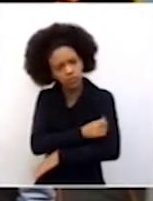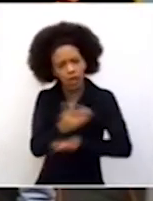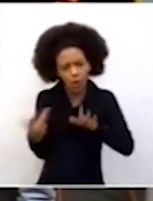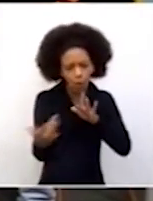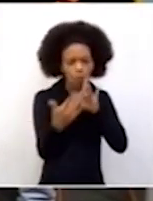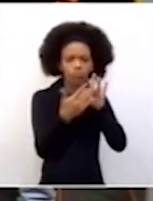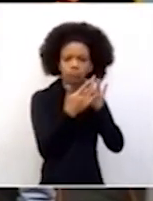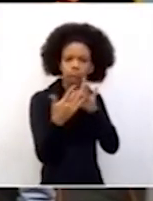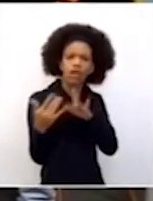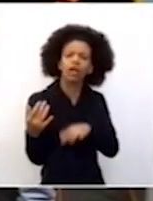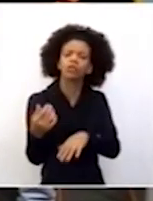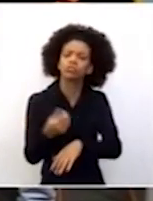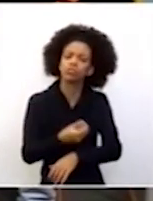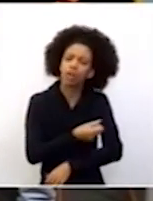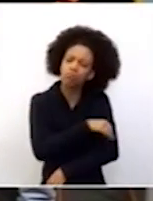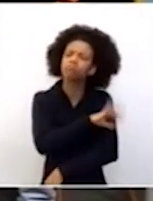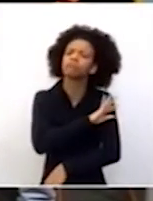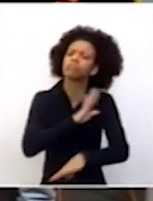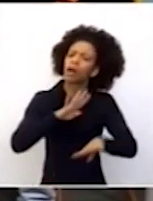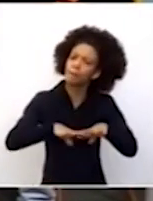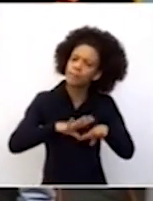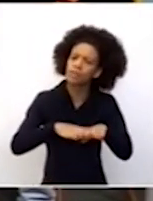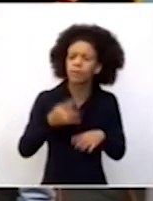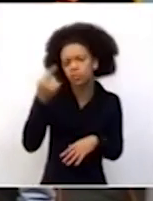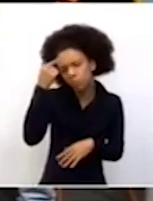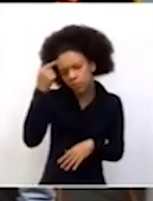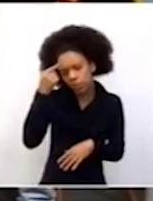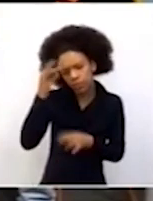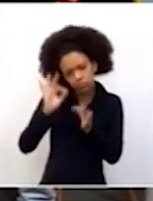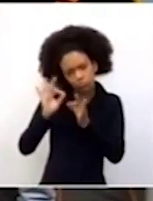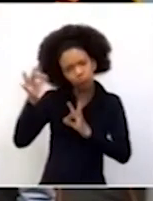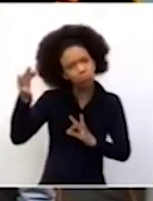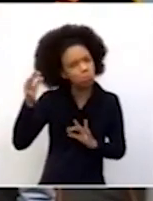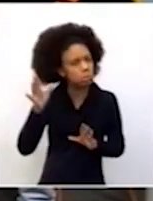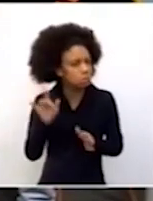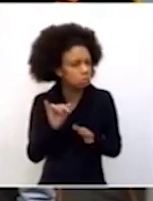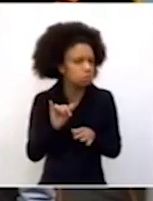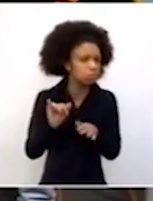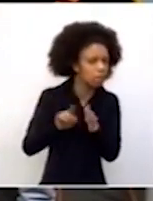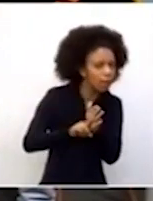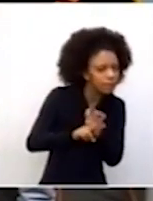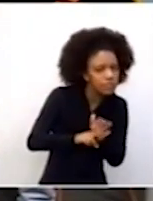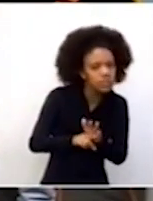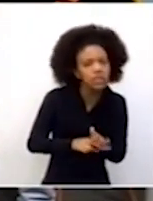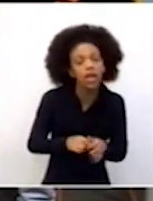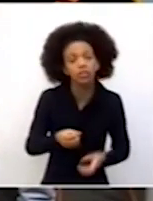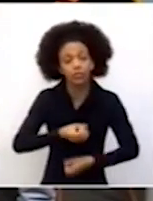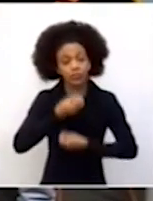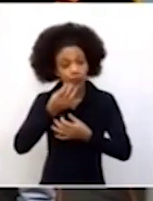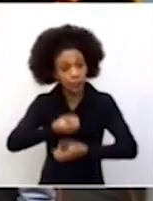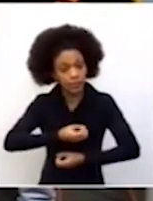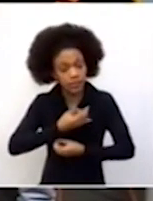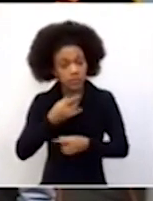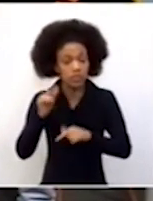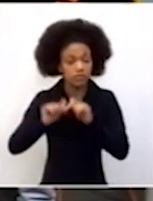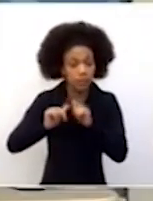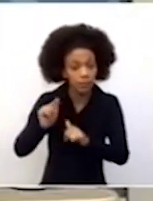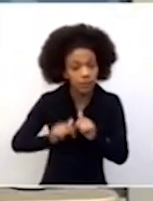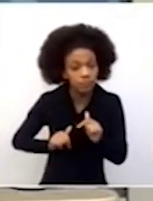a matemática, né? Já está com o pensamento, reiterando, assim, a possibilidade de informações, né, de elementos,